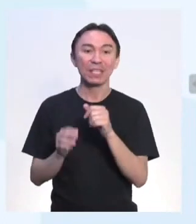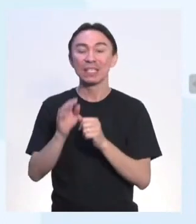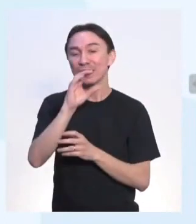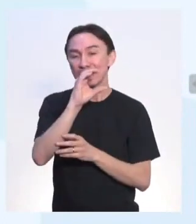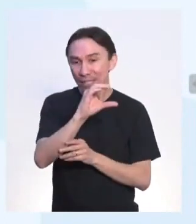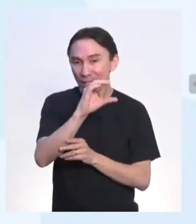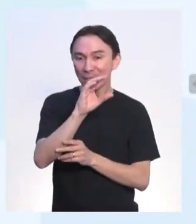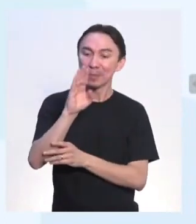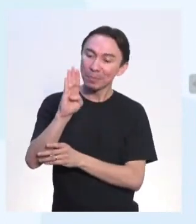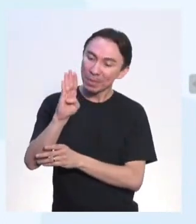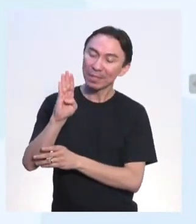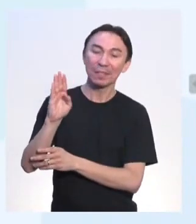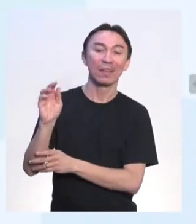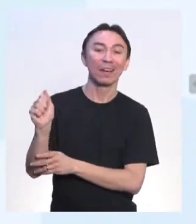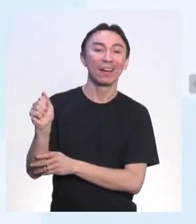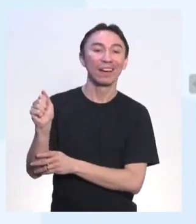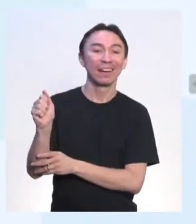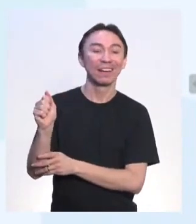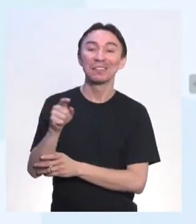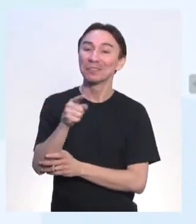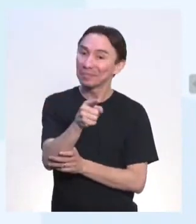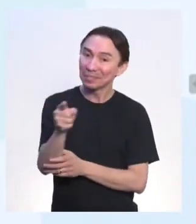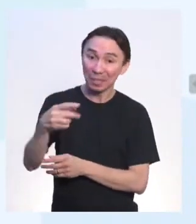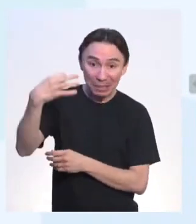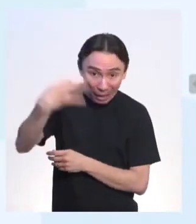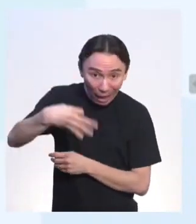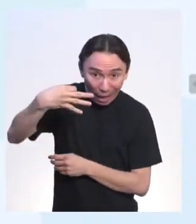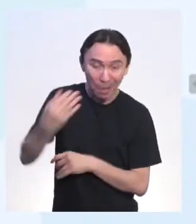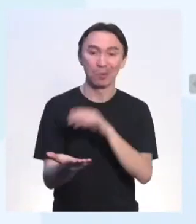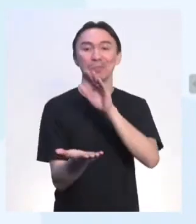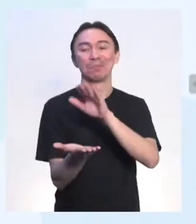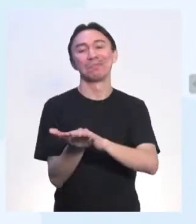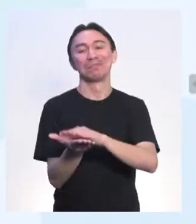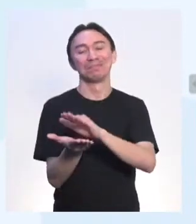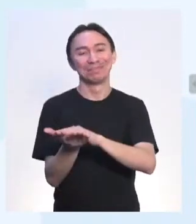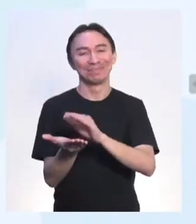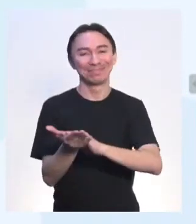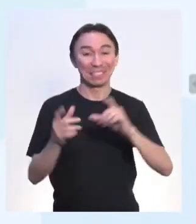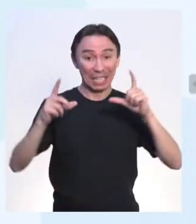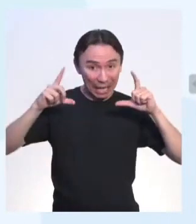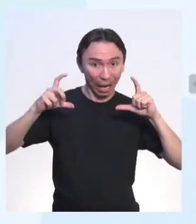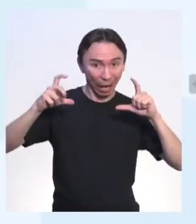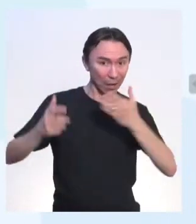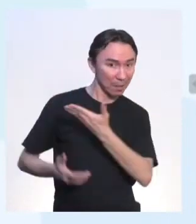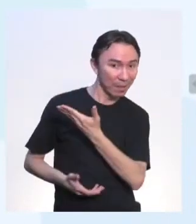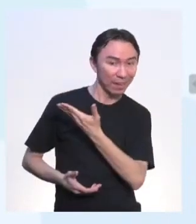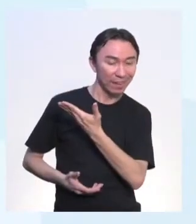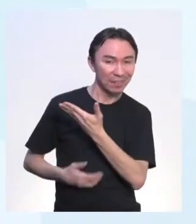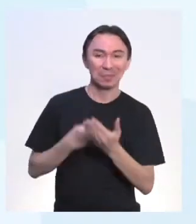B, A. Parabéns para quem acertou. Tiraram um print aí da tela?